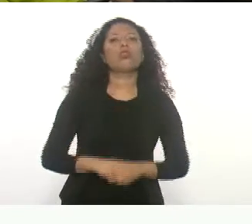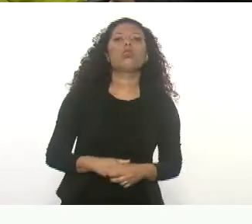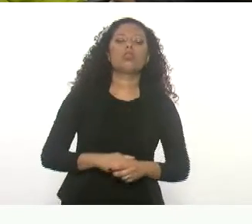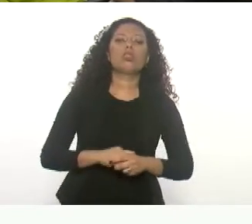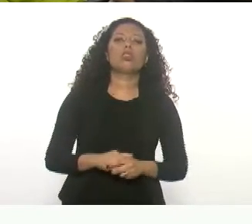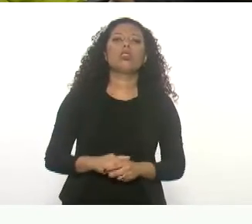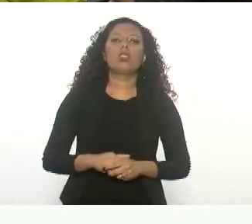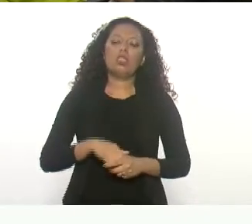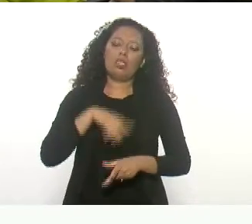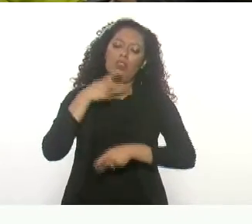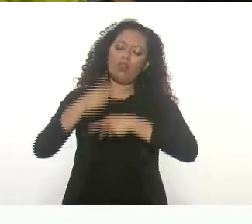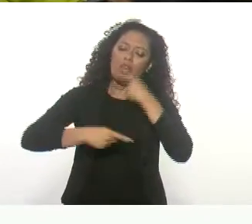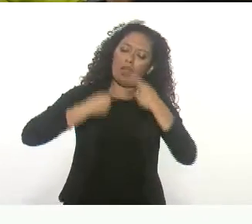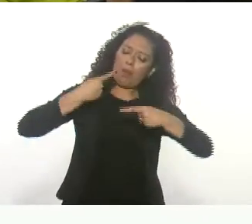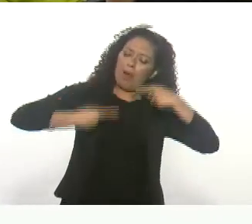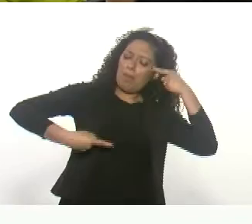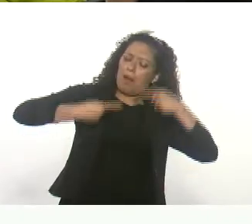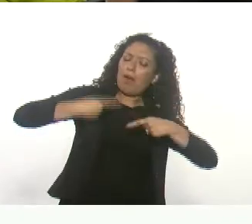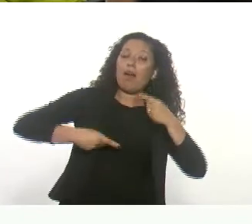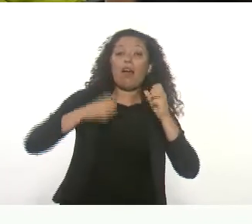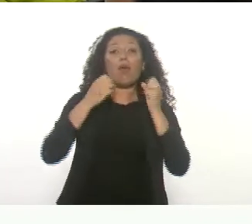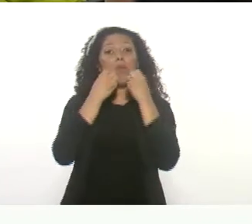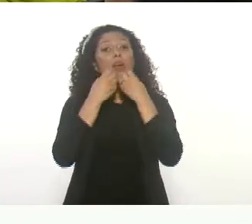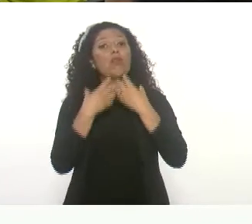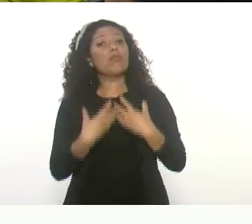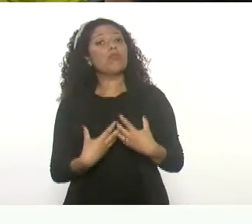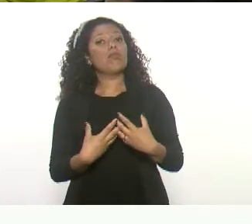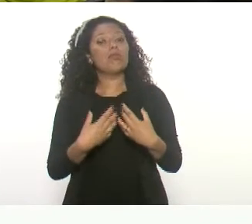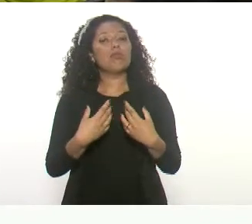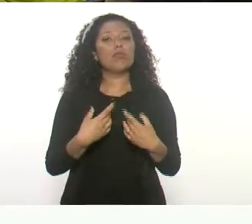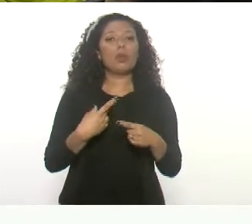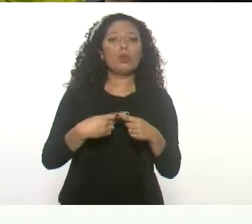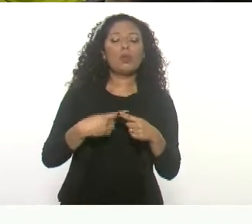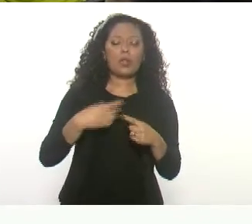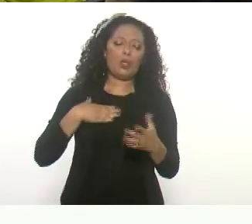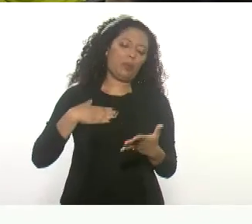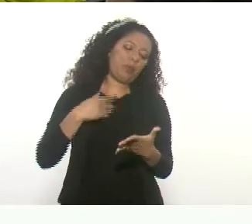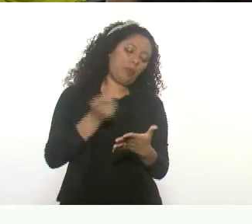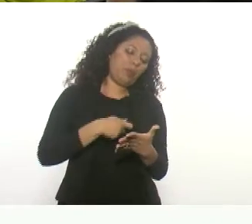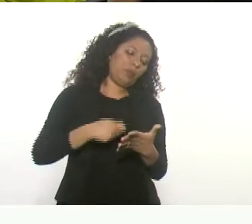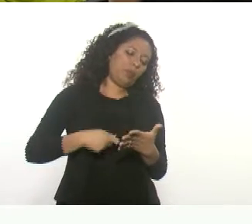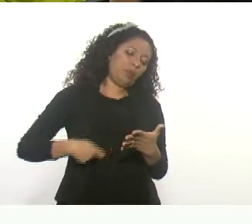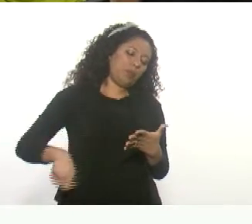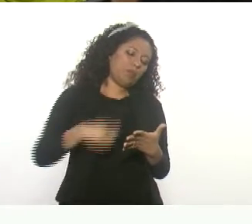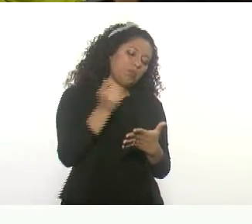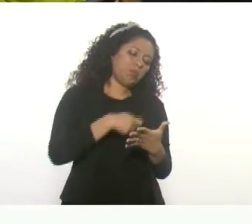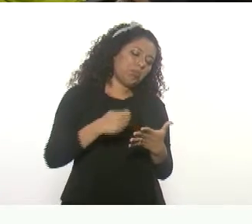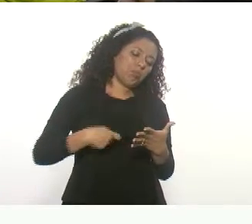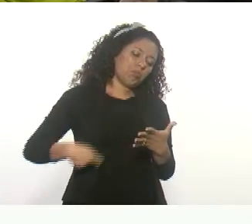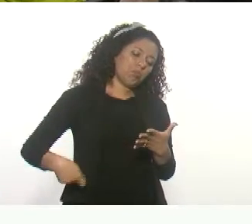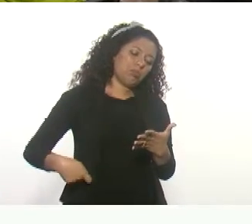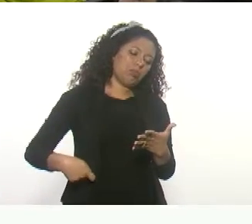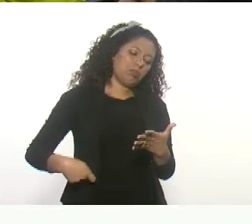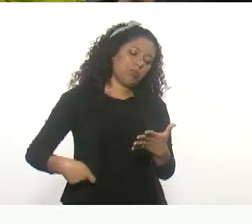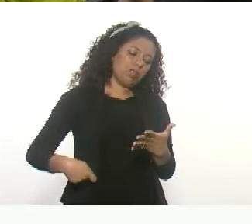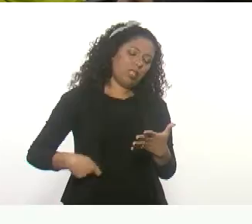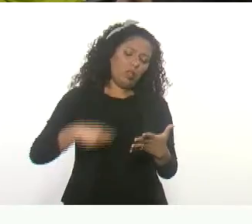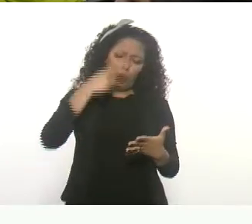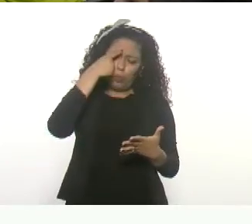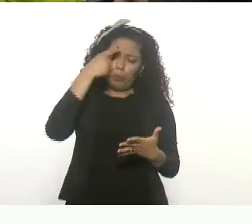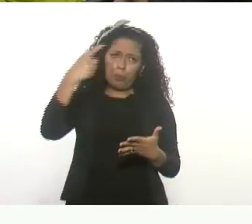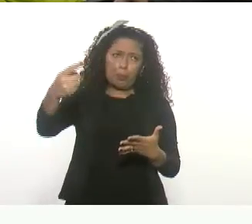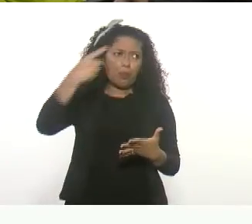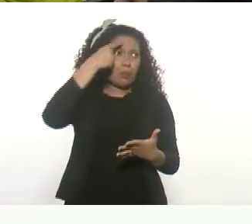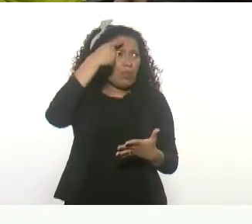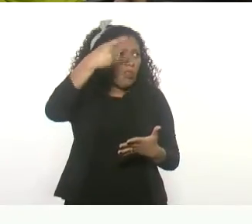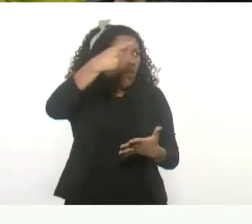Esse tipo de conversa é muito bom, porque eu estou aqui escrevendo há vários tempos aqui. É um misto de